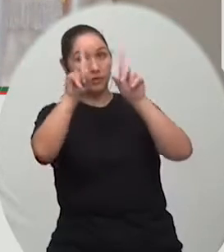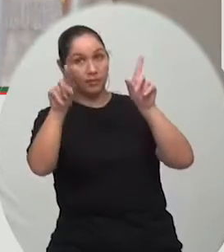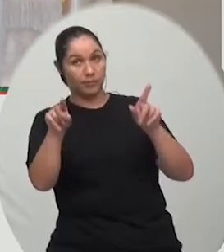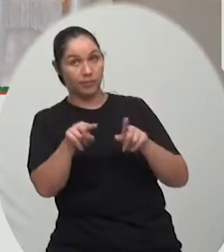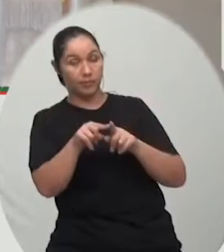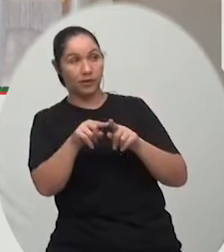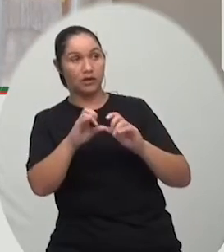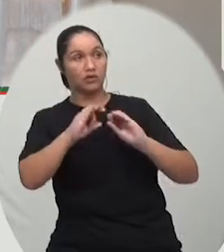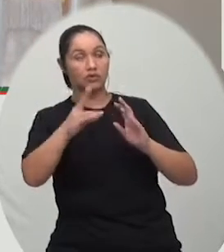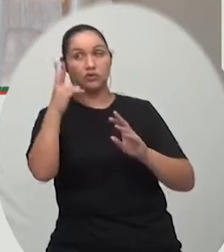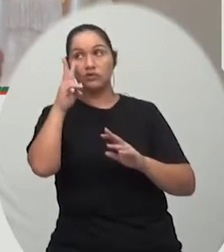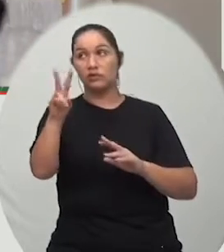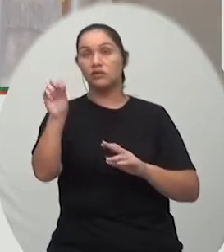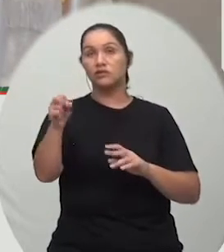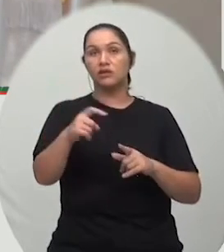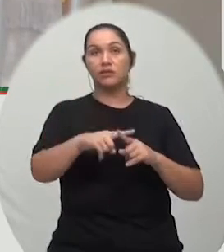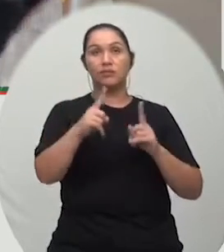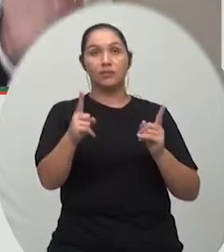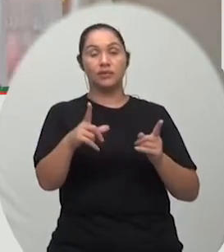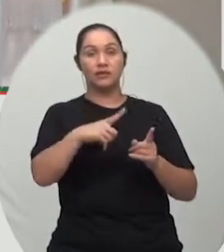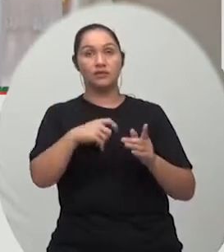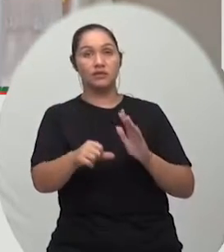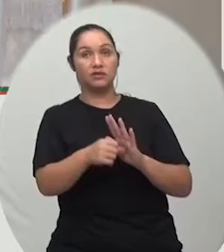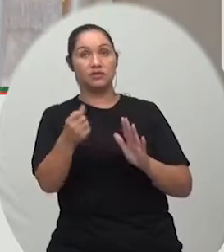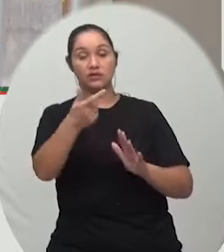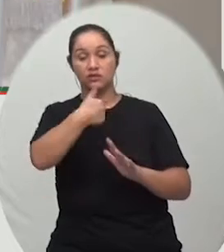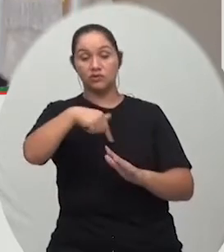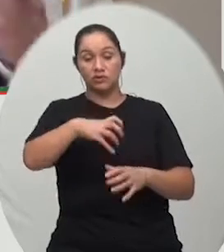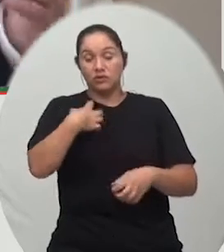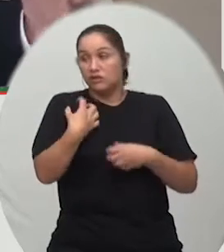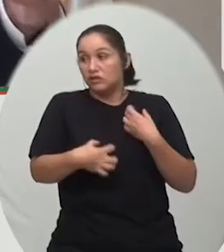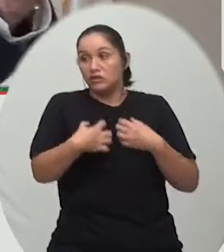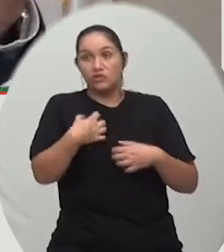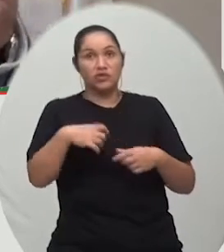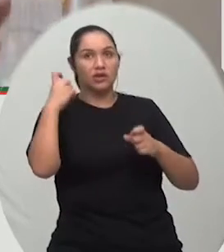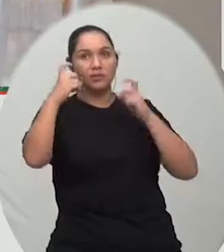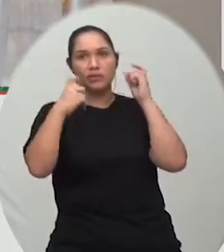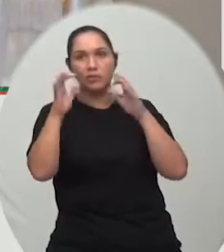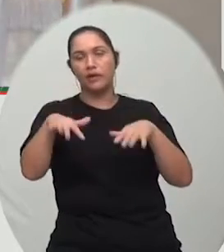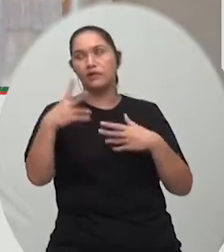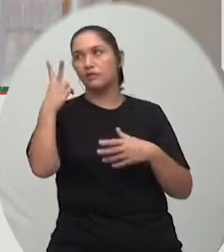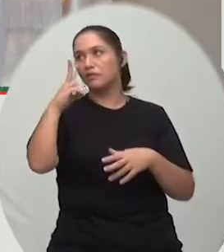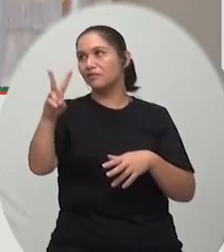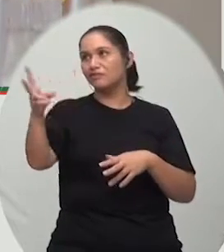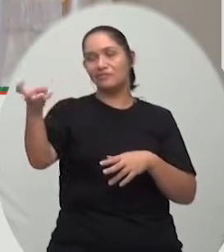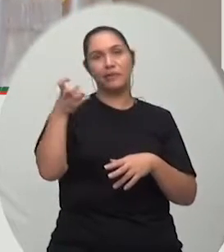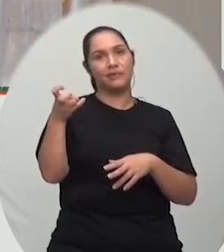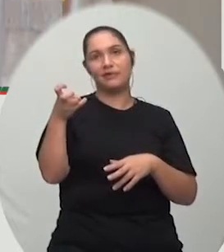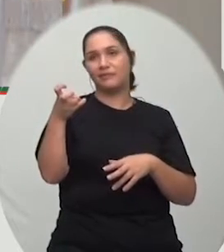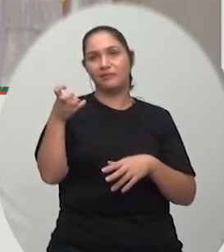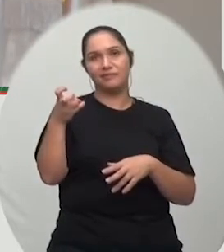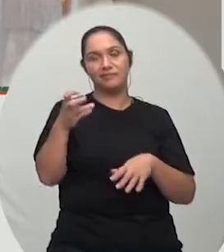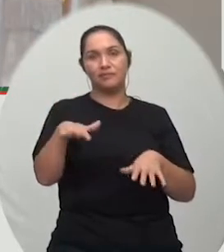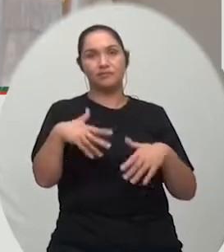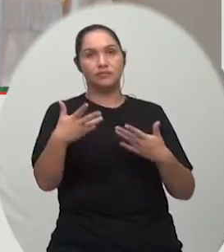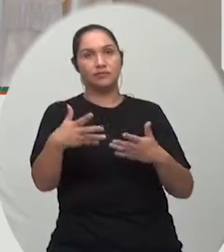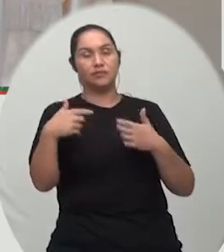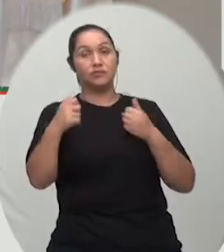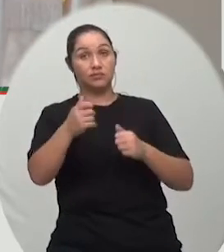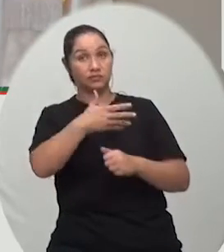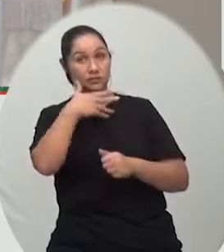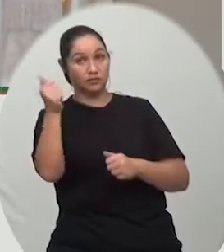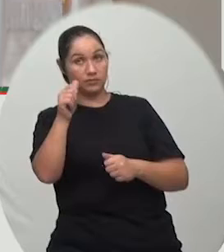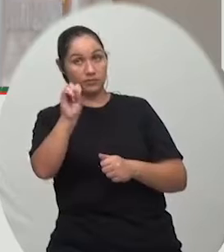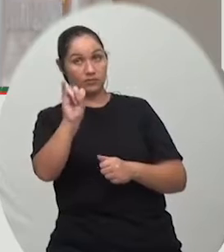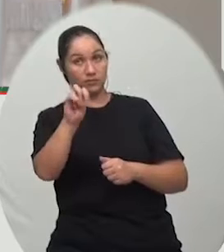que são, mas elas muitas vezes passam despercebidas. Então, tem diversas modalidades que nós podemos melhorar